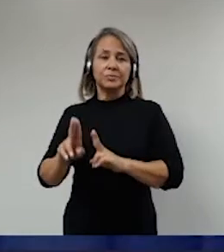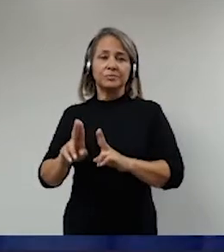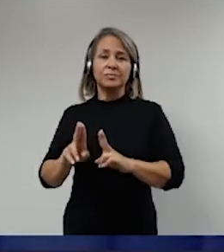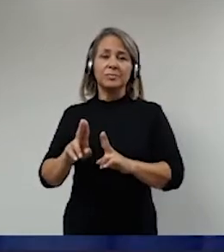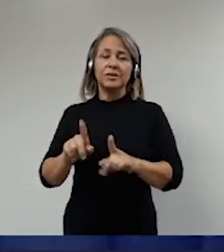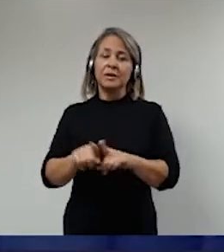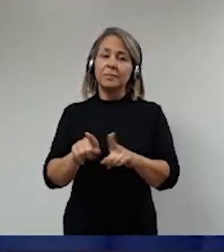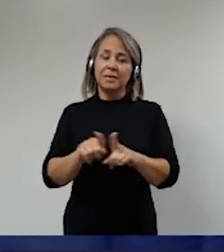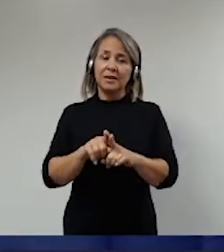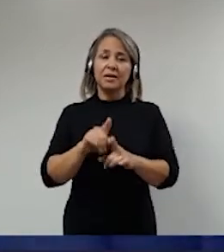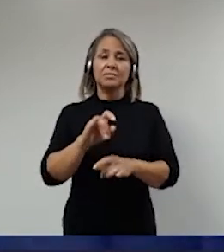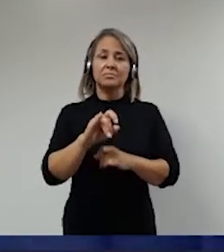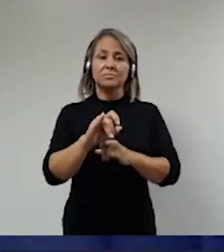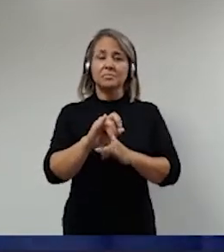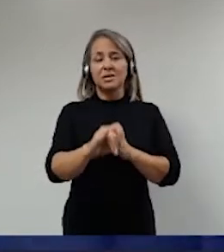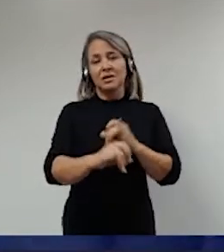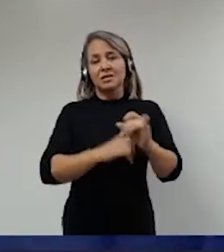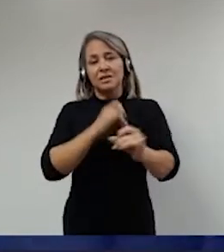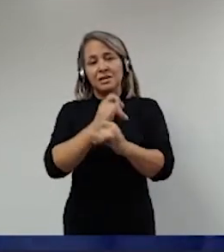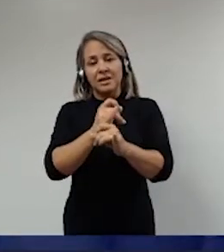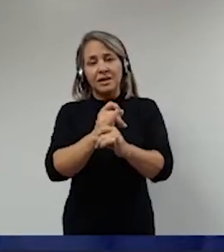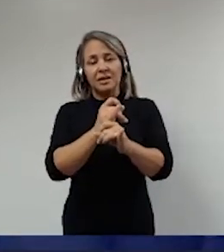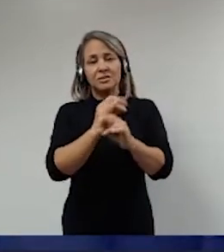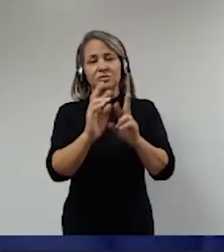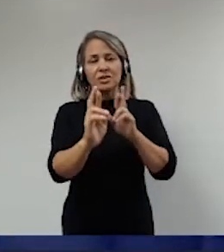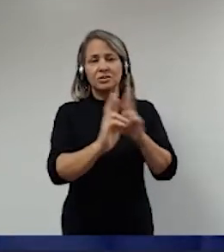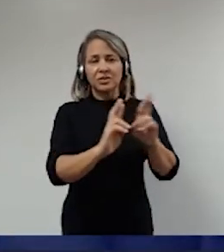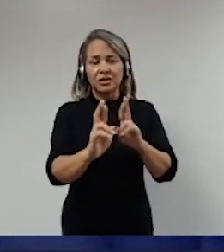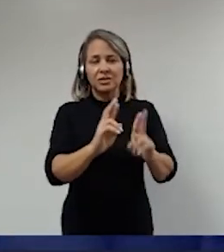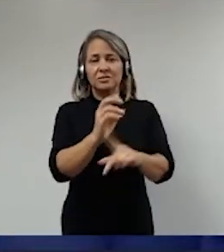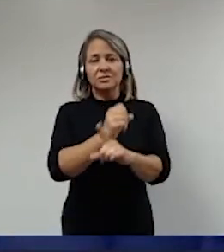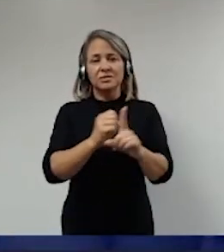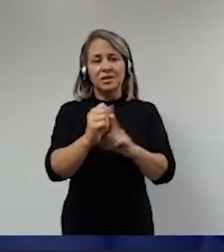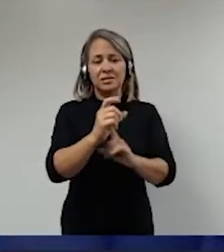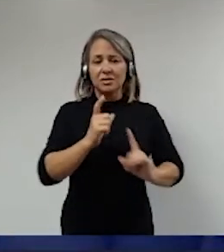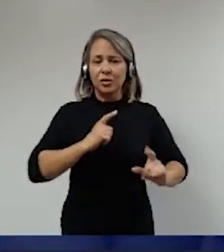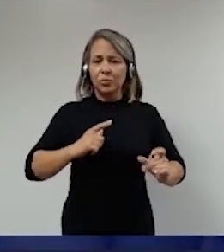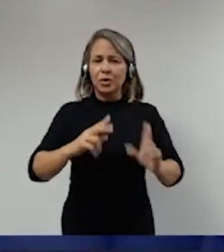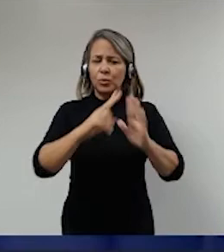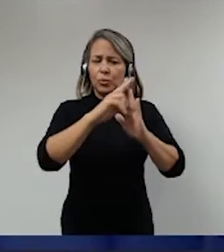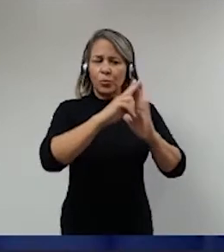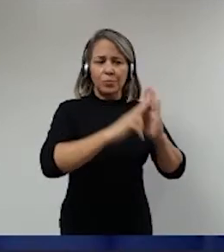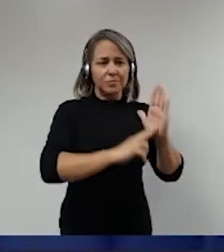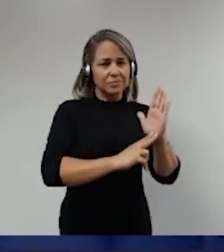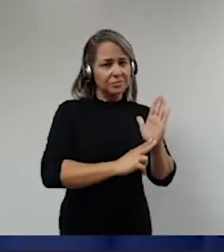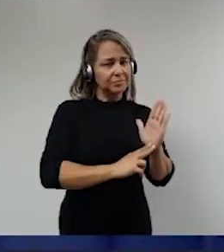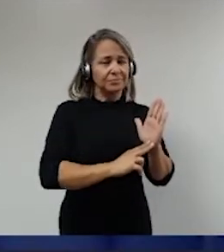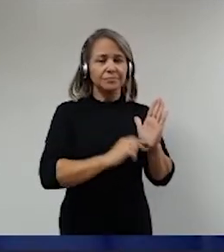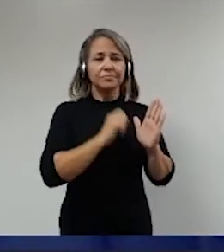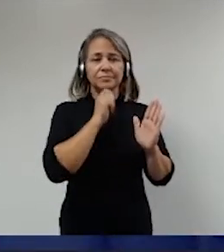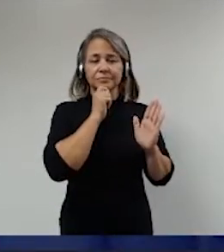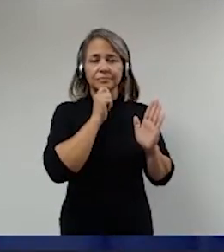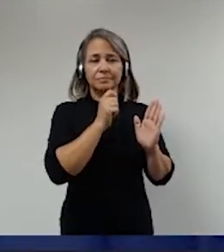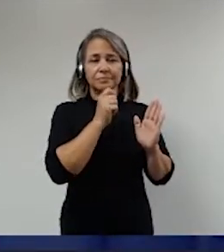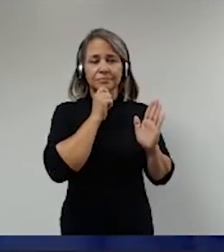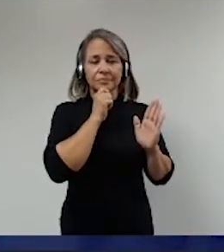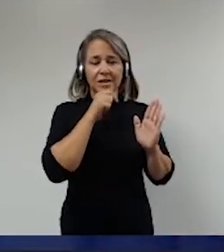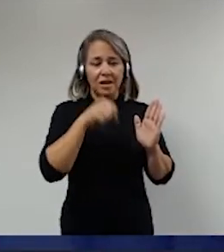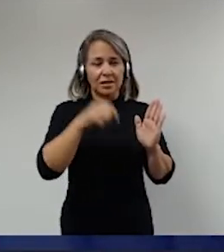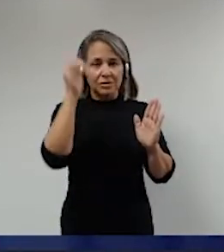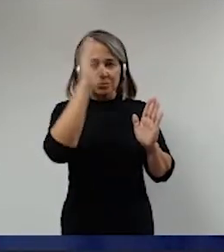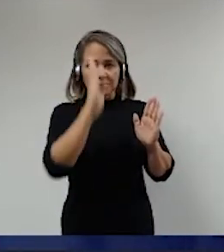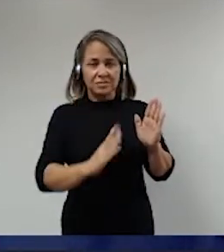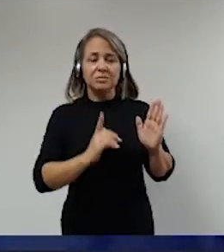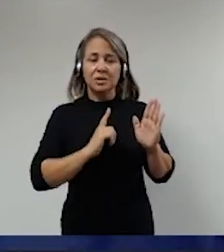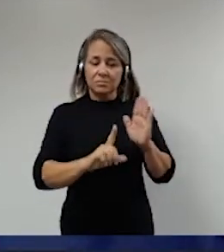redes sociais, enfim. Então tem toda uma normatização que ainda no Brasil nós temos uma